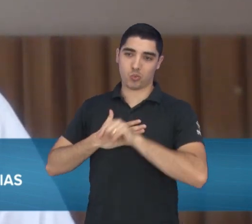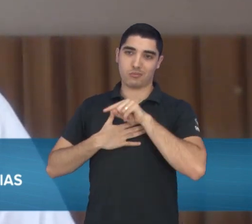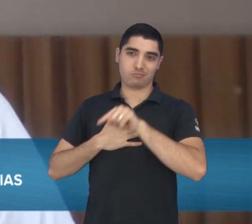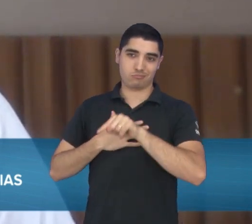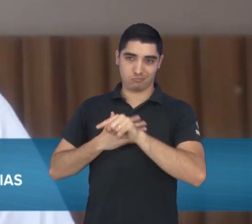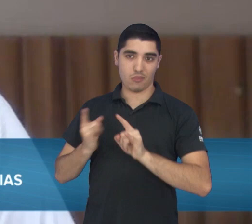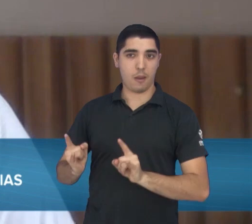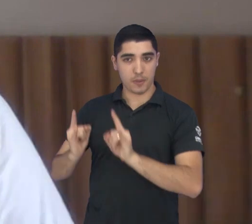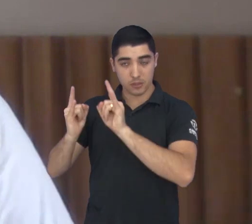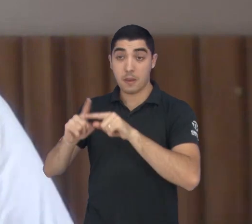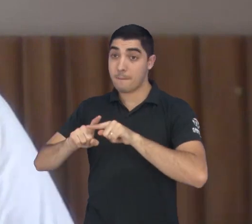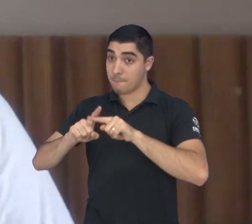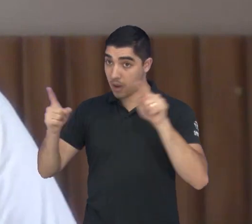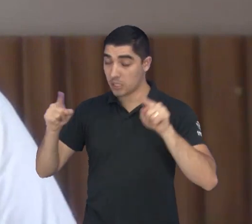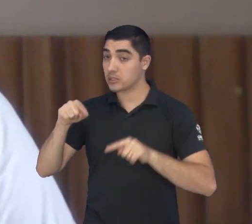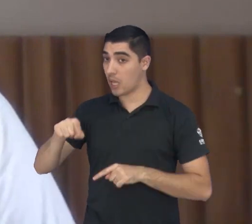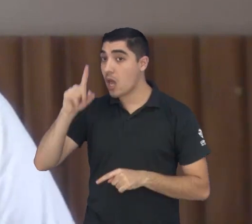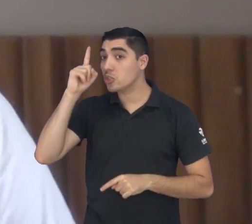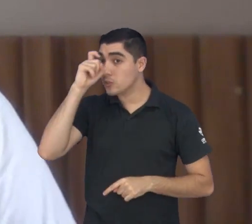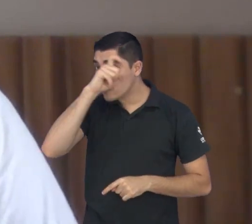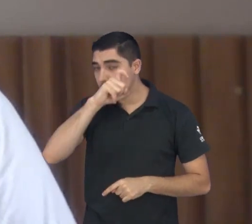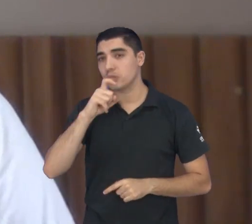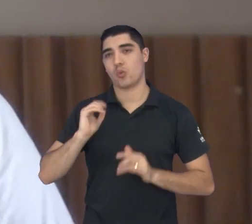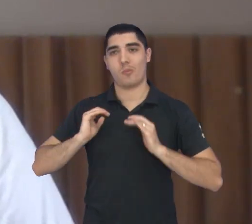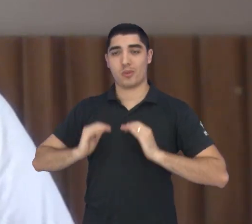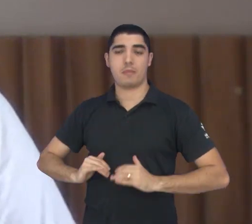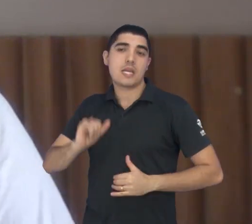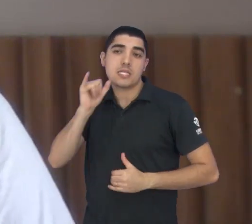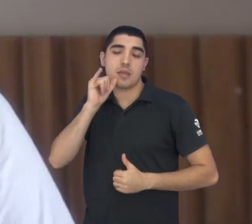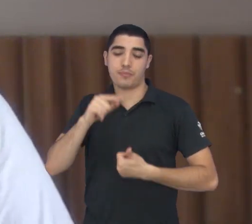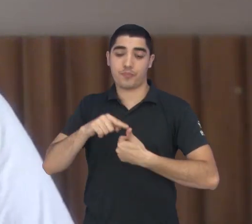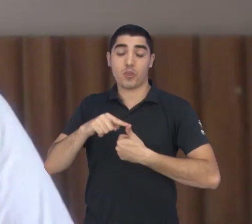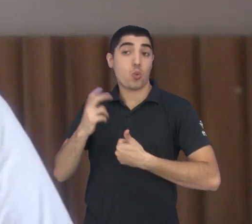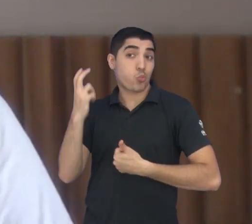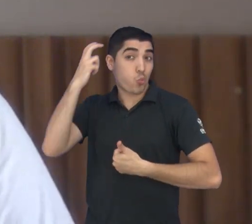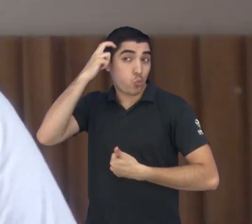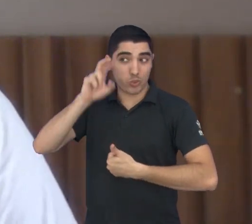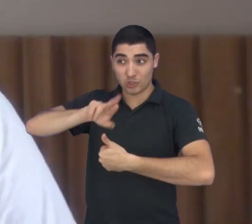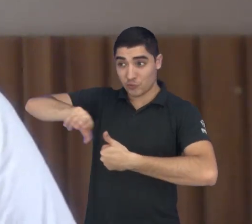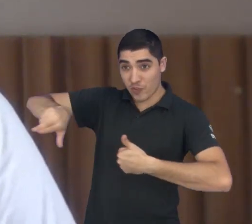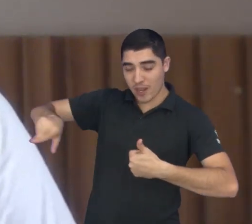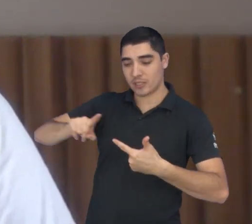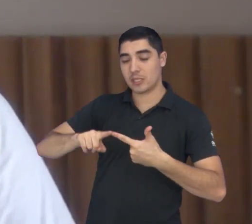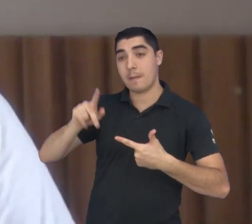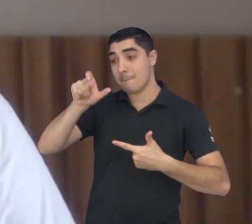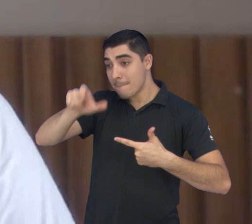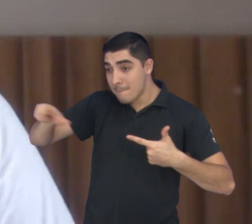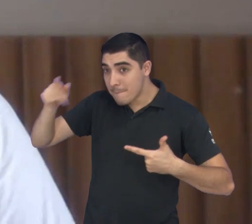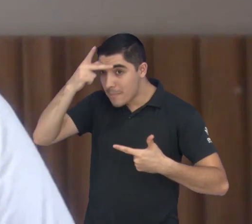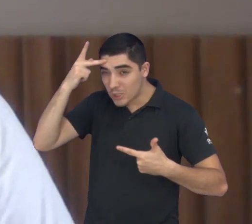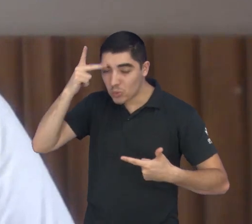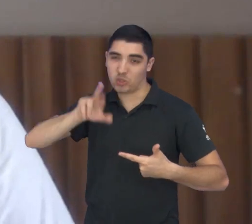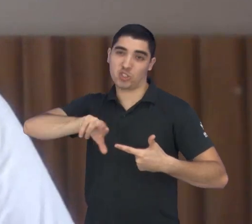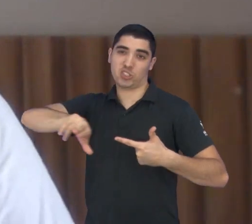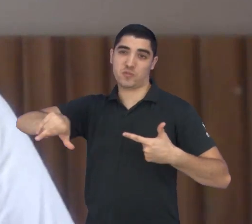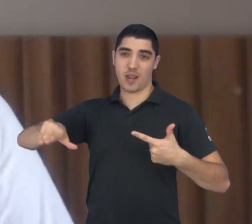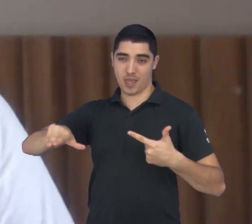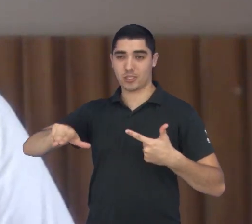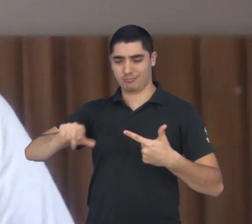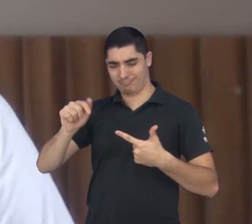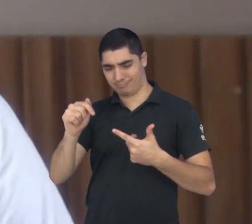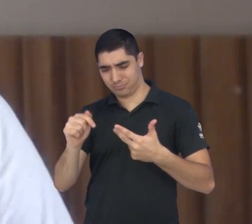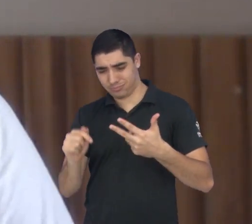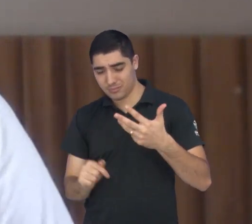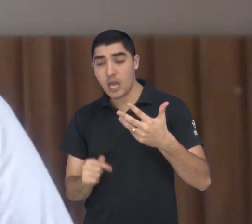uma dinâmica difícil, porque são culturas diferentes, são pessoas diferentes. O que a gente tem acompanhado bastante